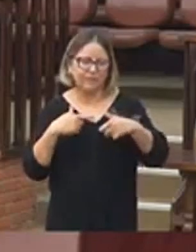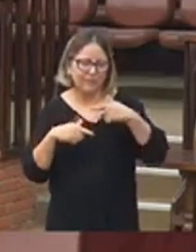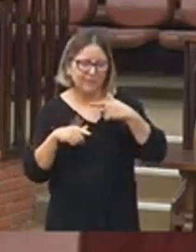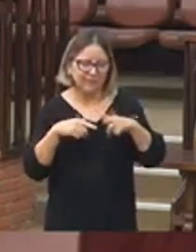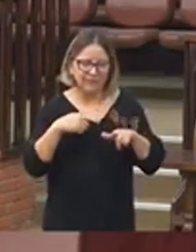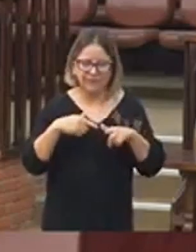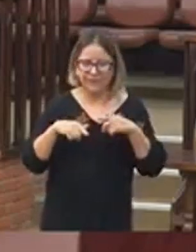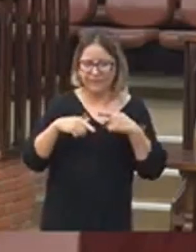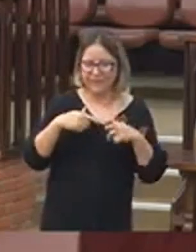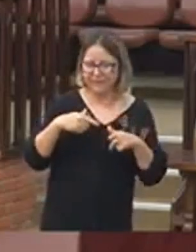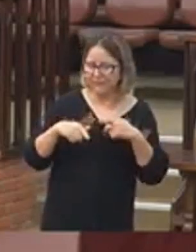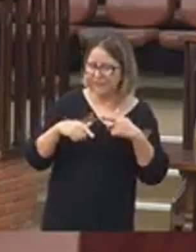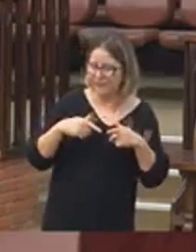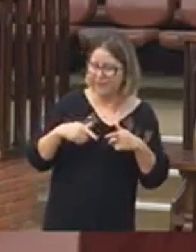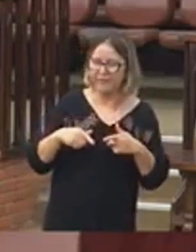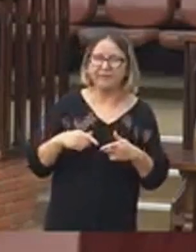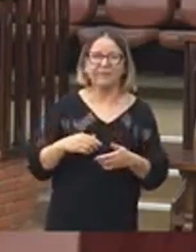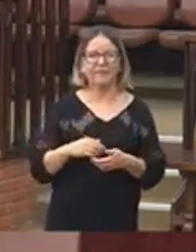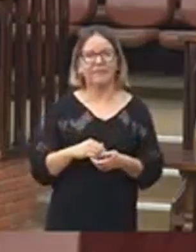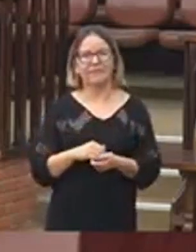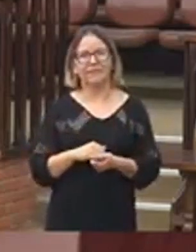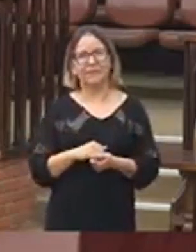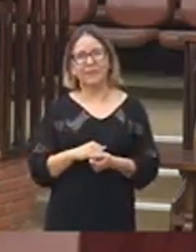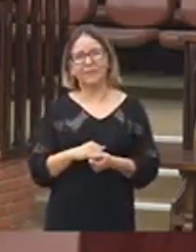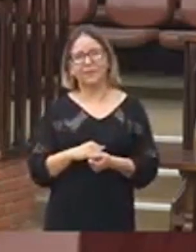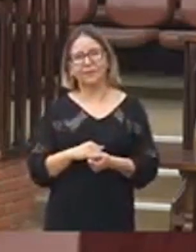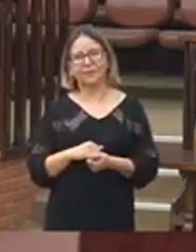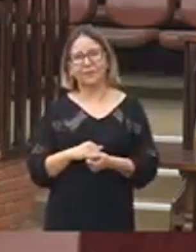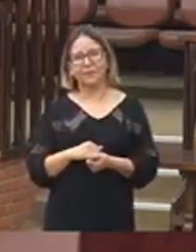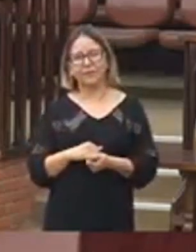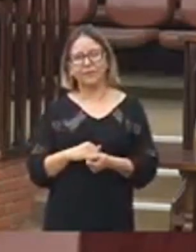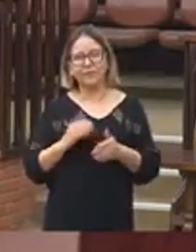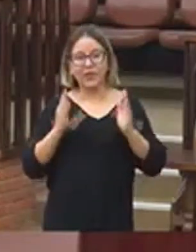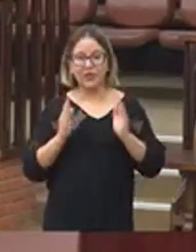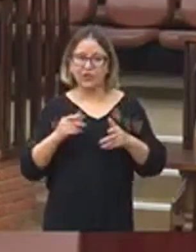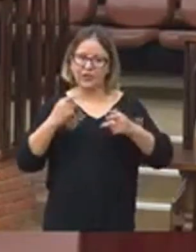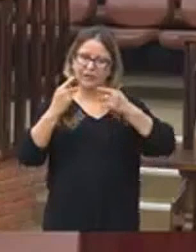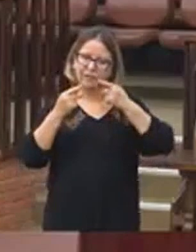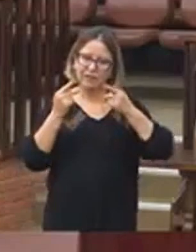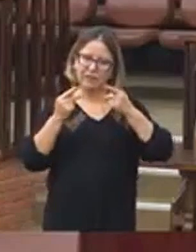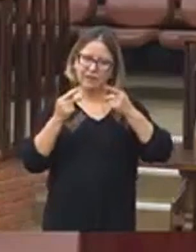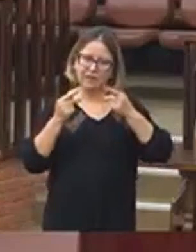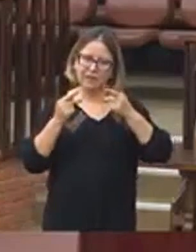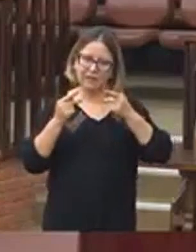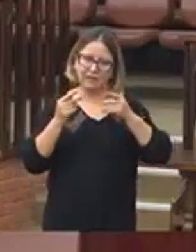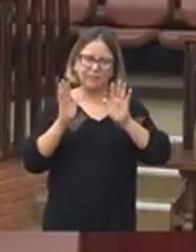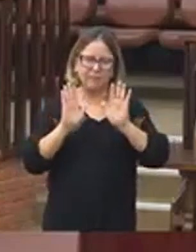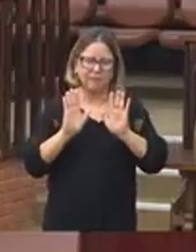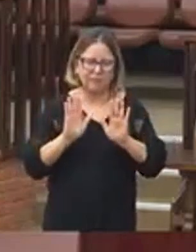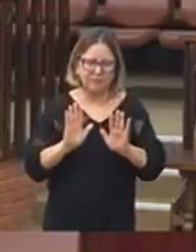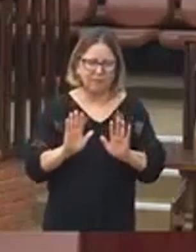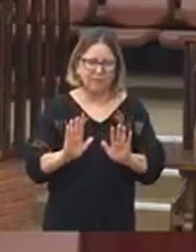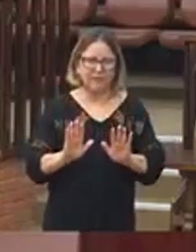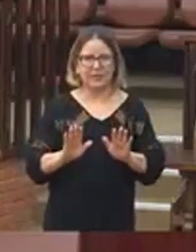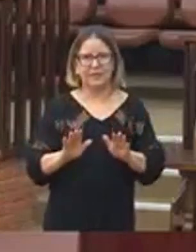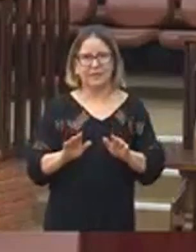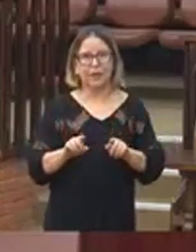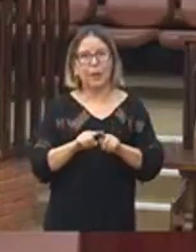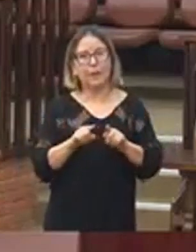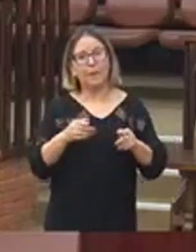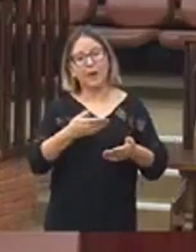labutando e labutando. Tenho dito, aquietem-se, mas